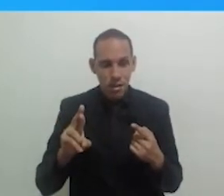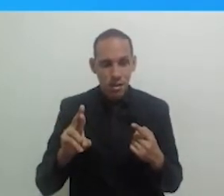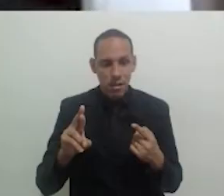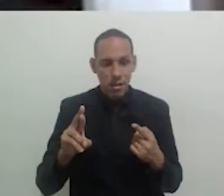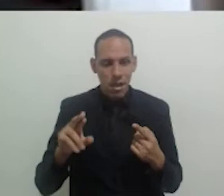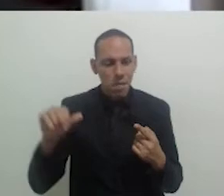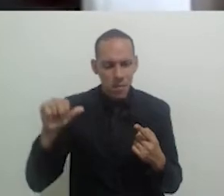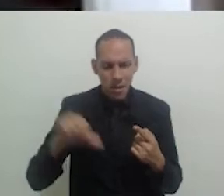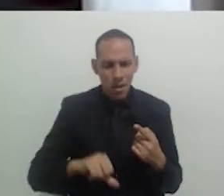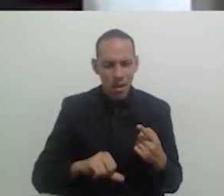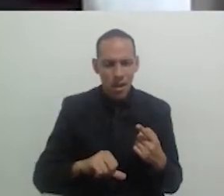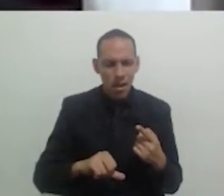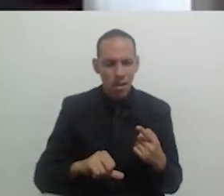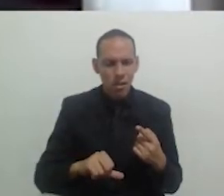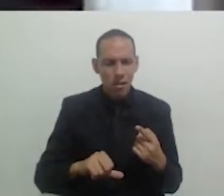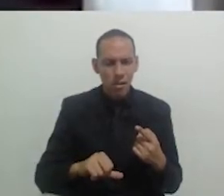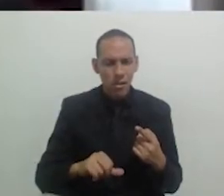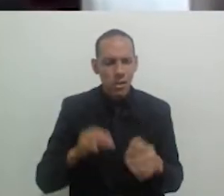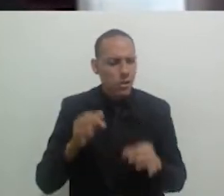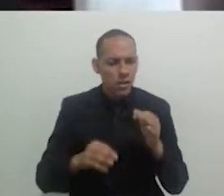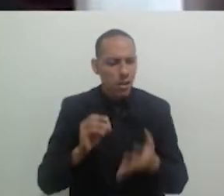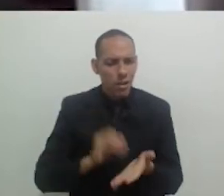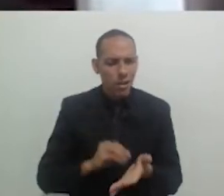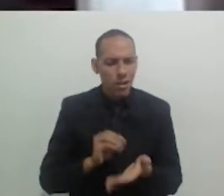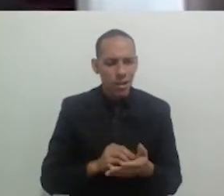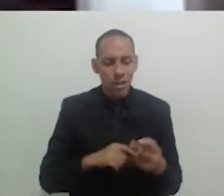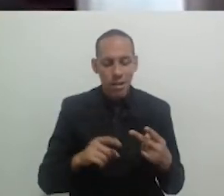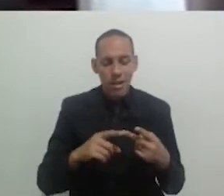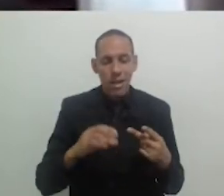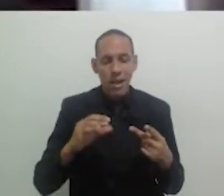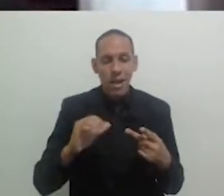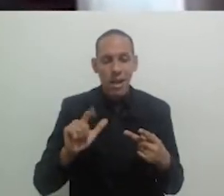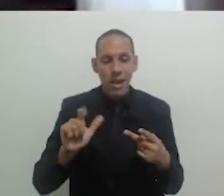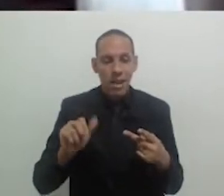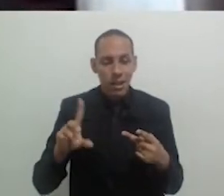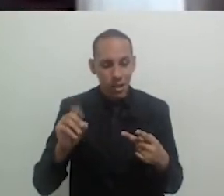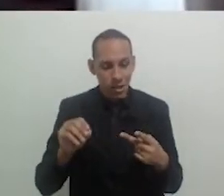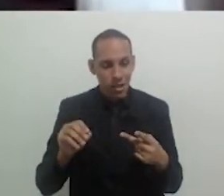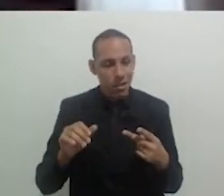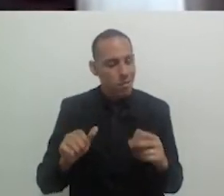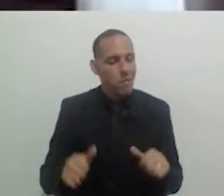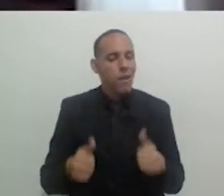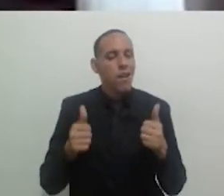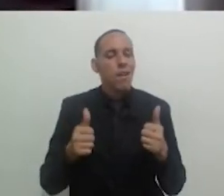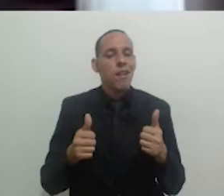injustiça. E tem o desembargador Cláudio, que é a mais avançada, que é, né, procedência total.